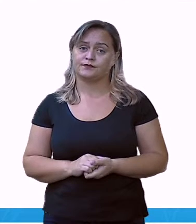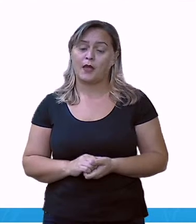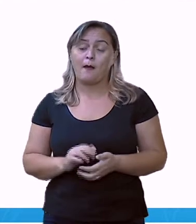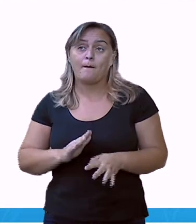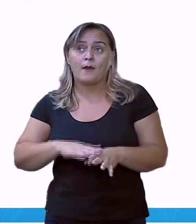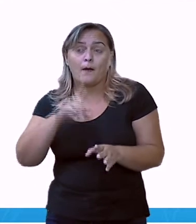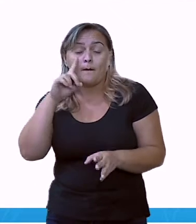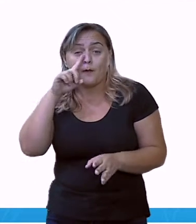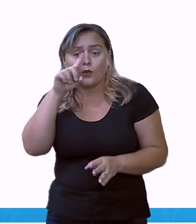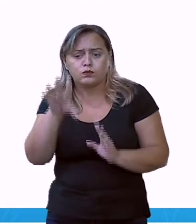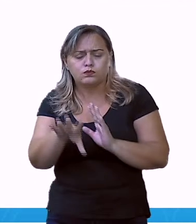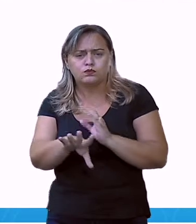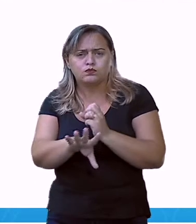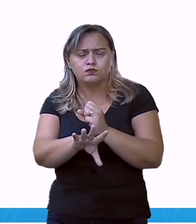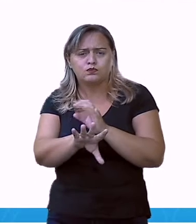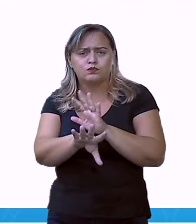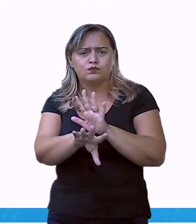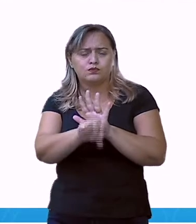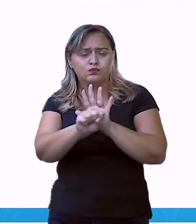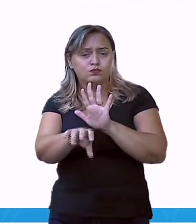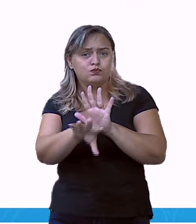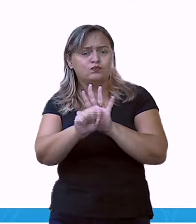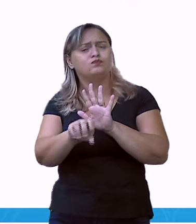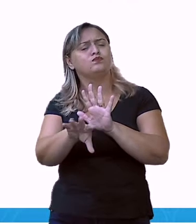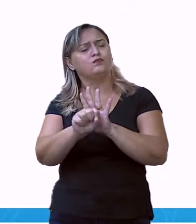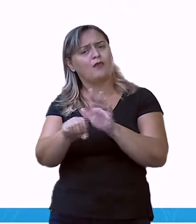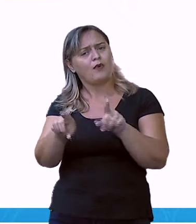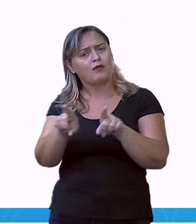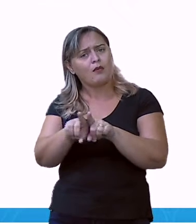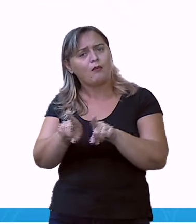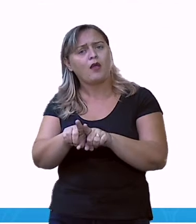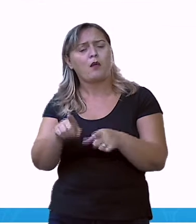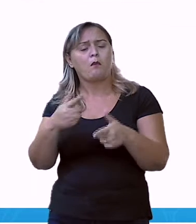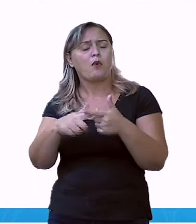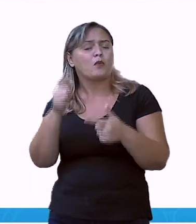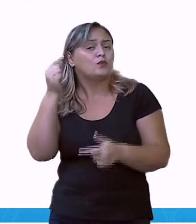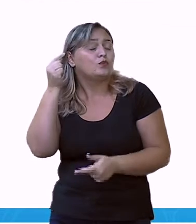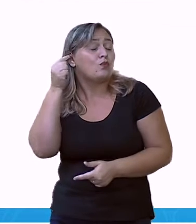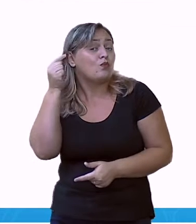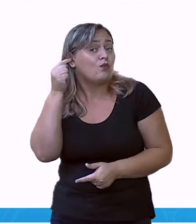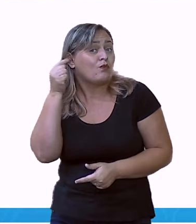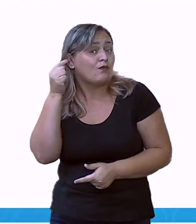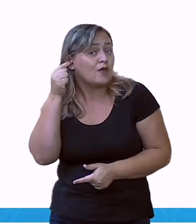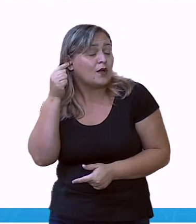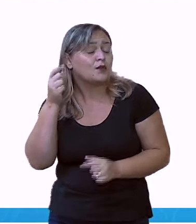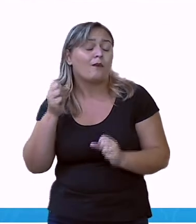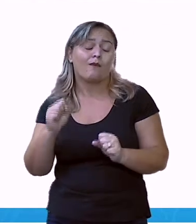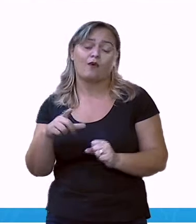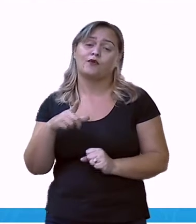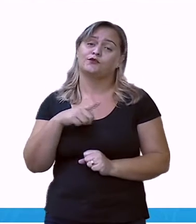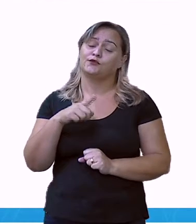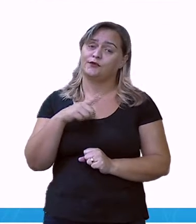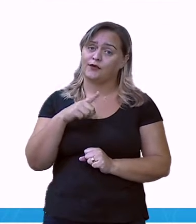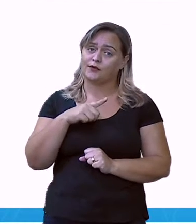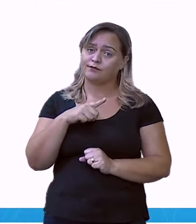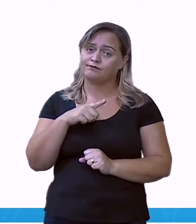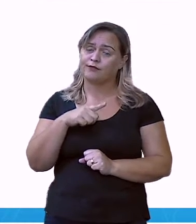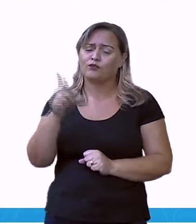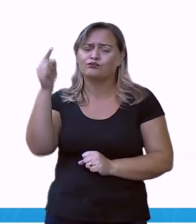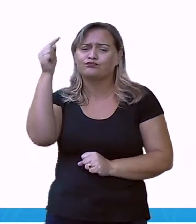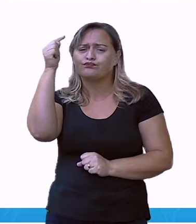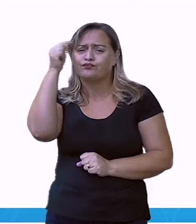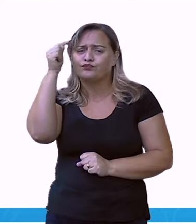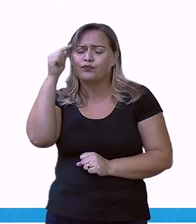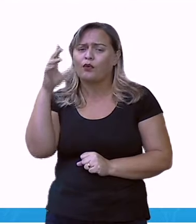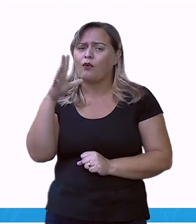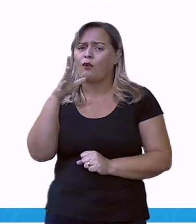infecções, principalmente as otites, que são as infecções de ouvido. Tem comprometimento intelectual e,